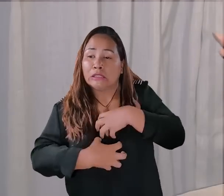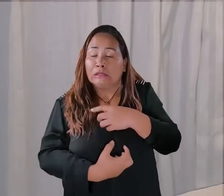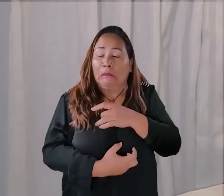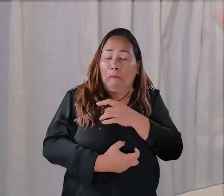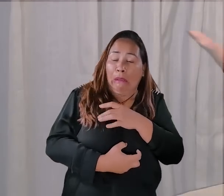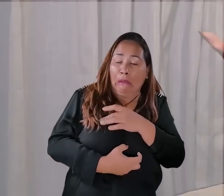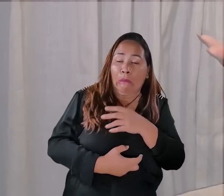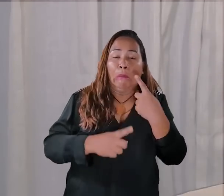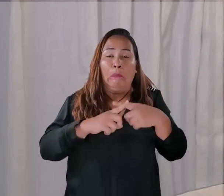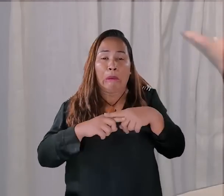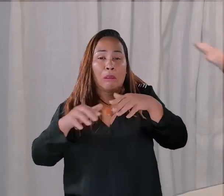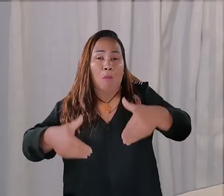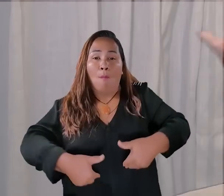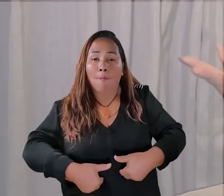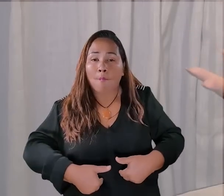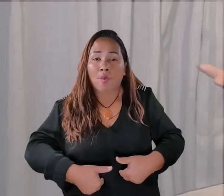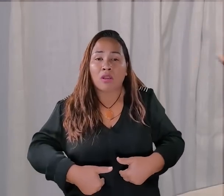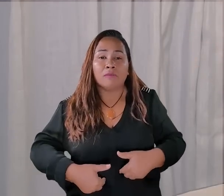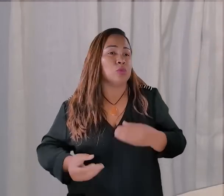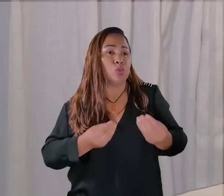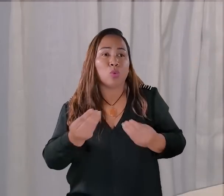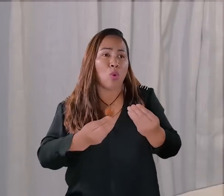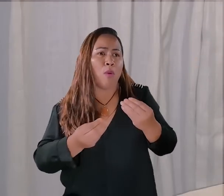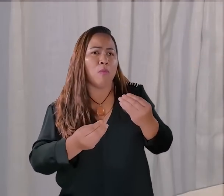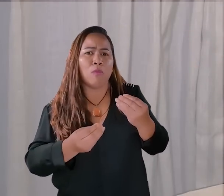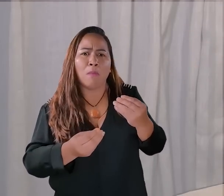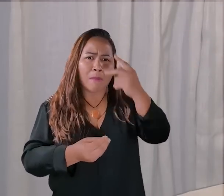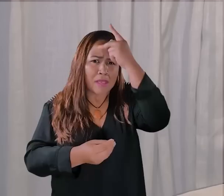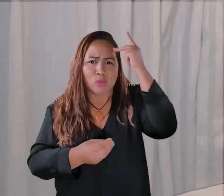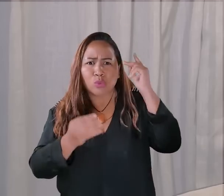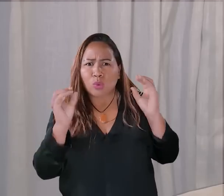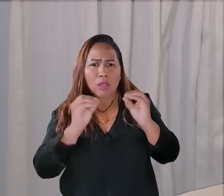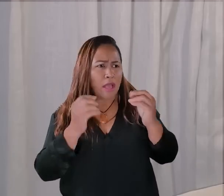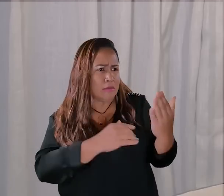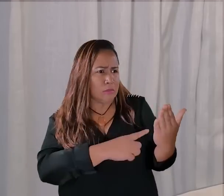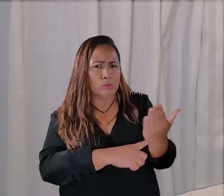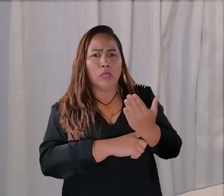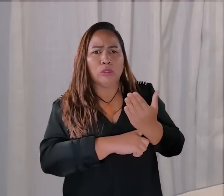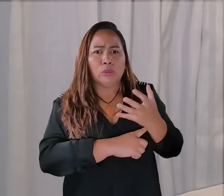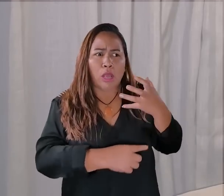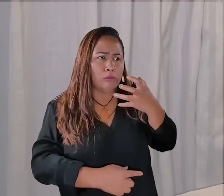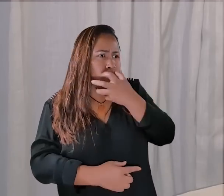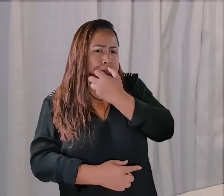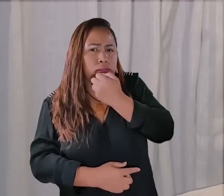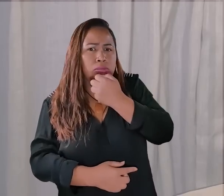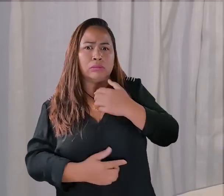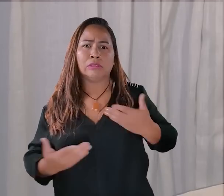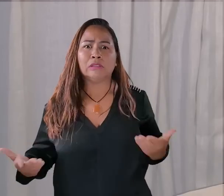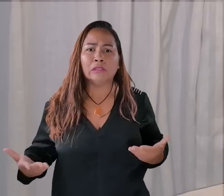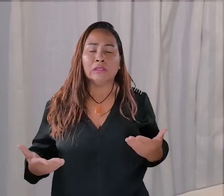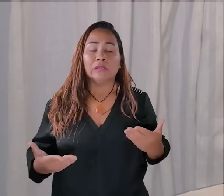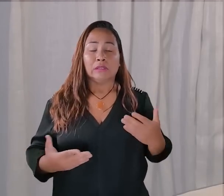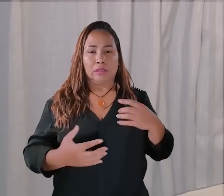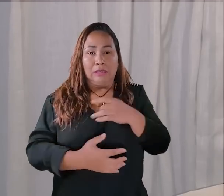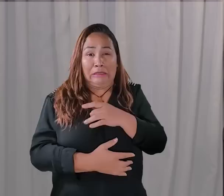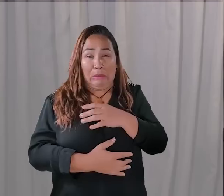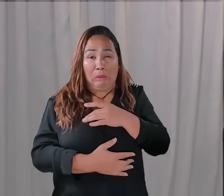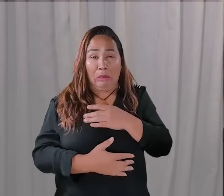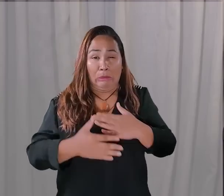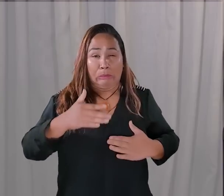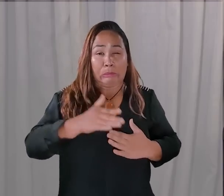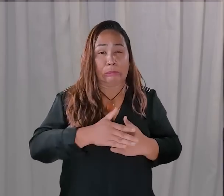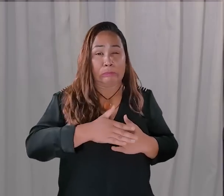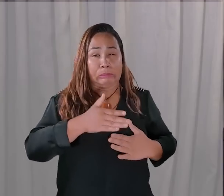salvar nessa cidade enorme sem ninguém. Então esse medo me impediu e atrasou muito, né, o meu salto, o meu grande salto.